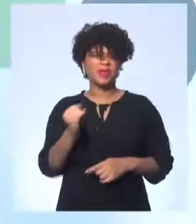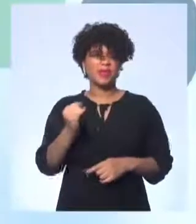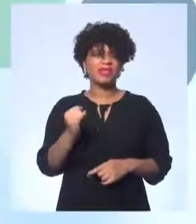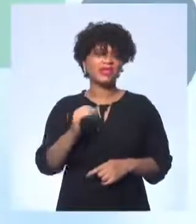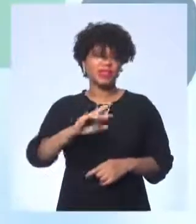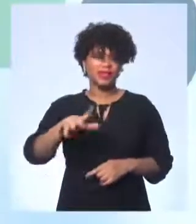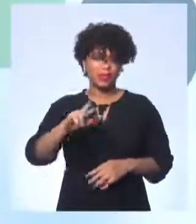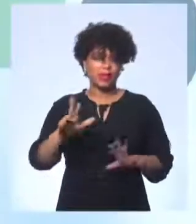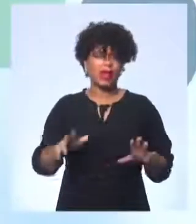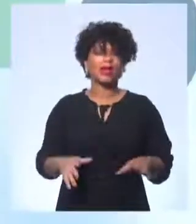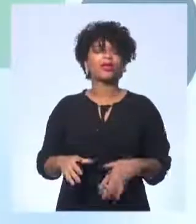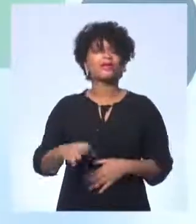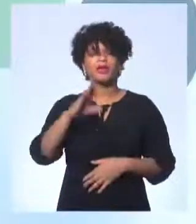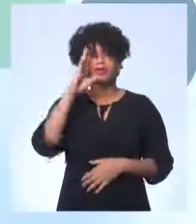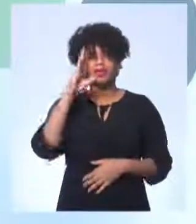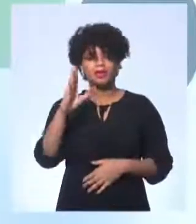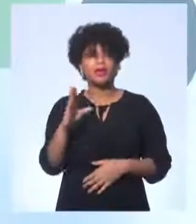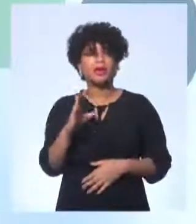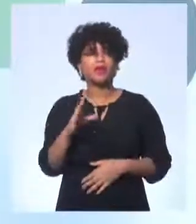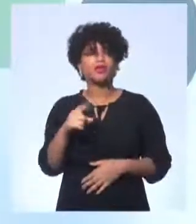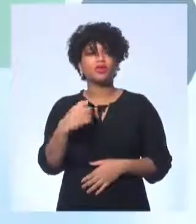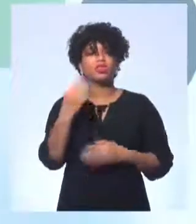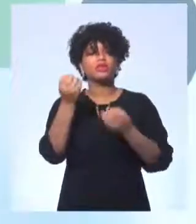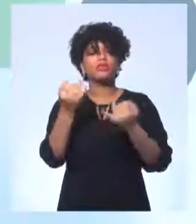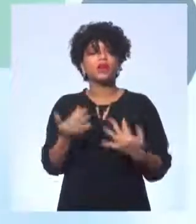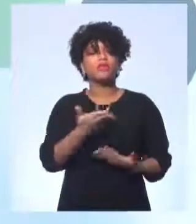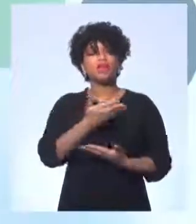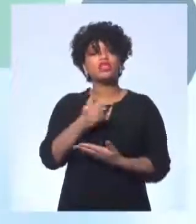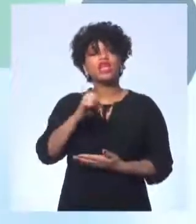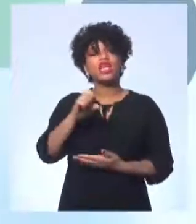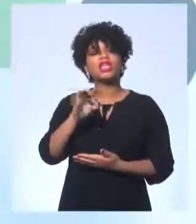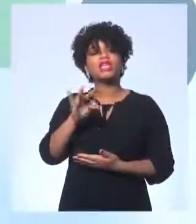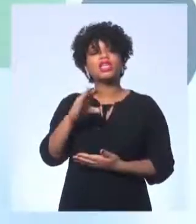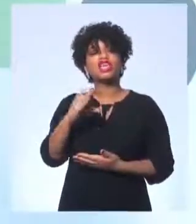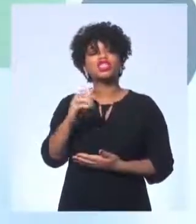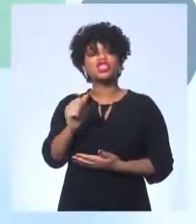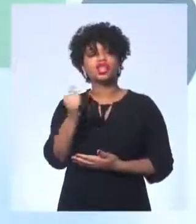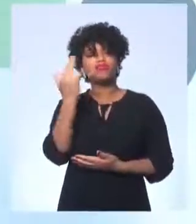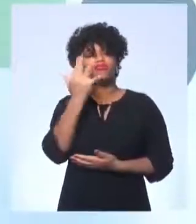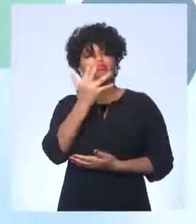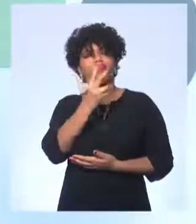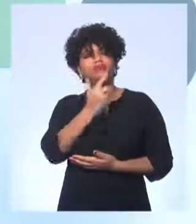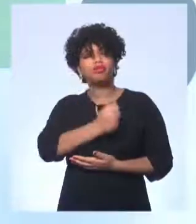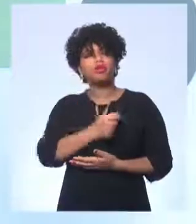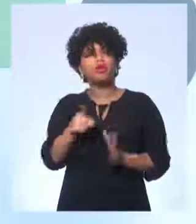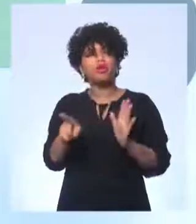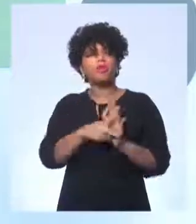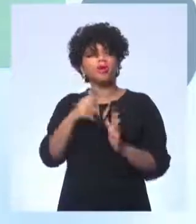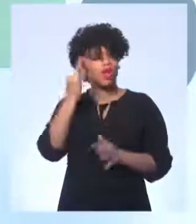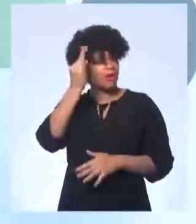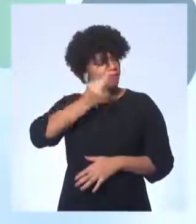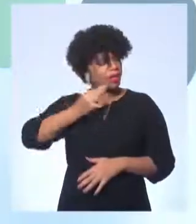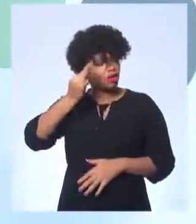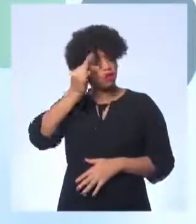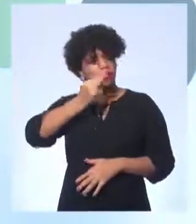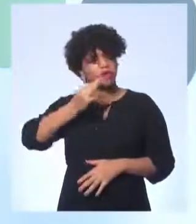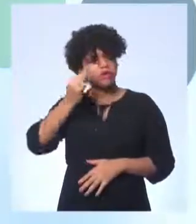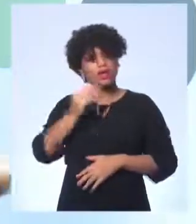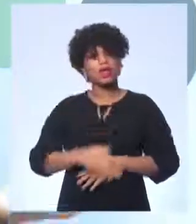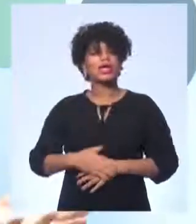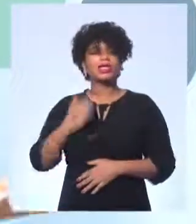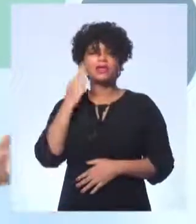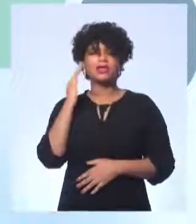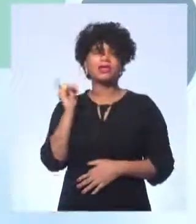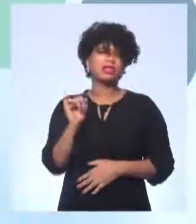a aula, tá certo? A estética, quando a gente estuda em filosofia, a gente não está tão interessado necessariamente na questão de se uma